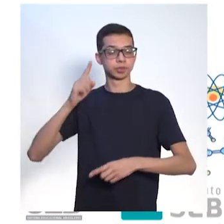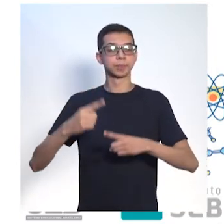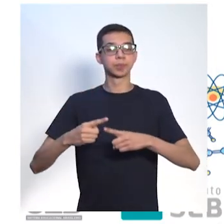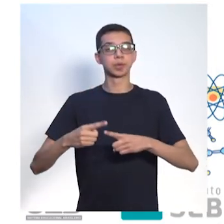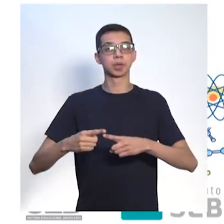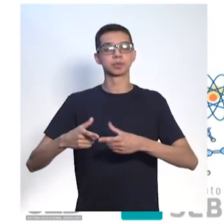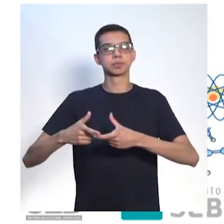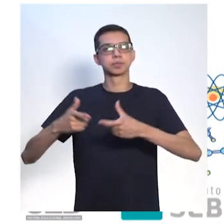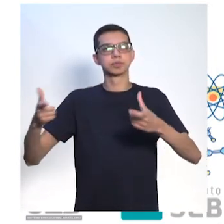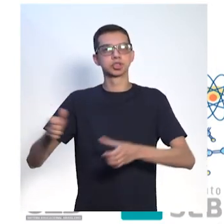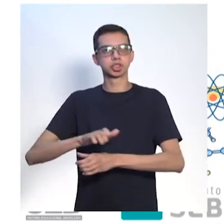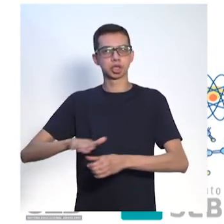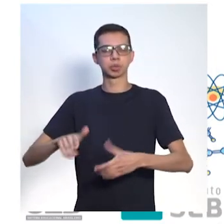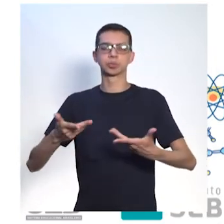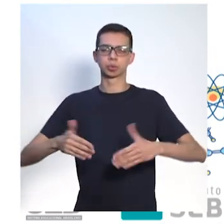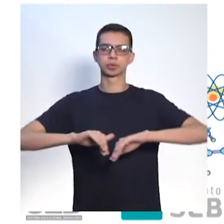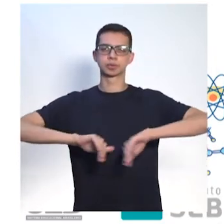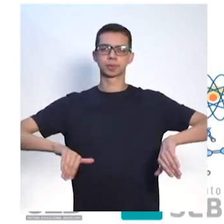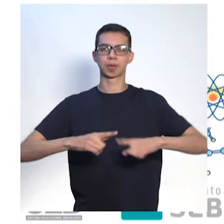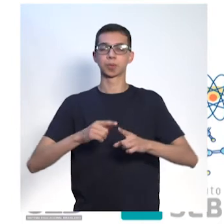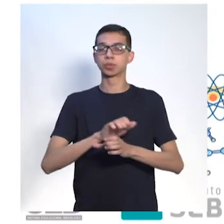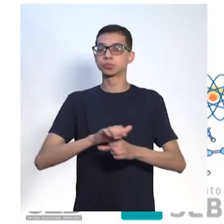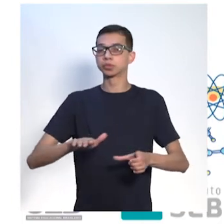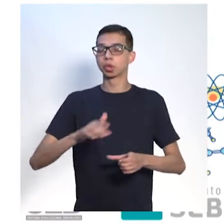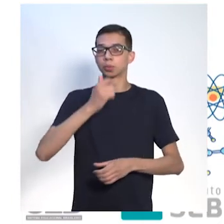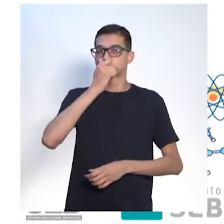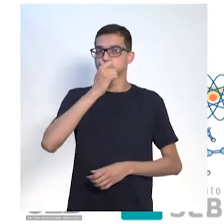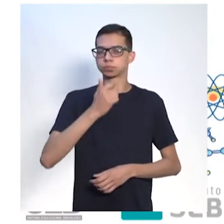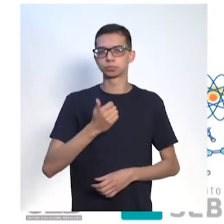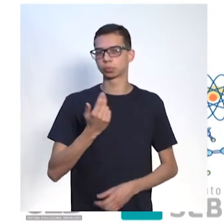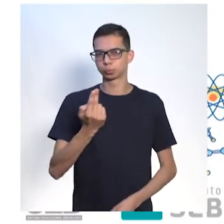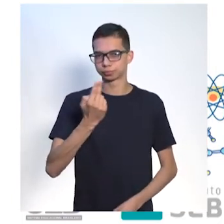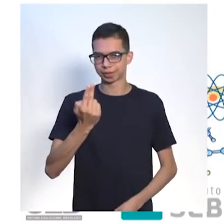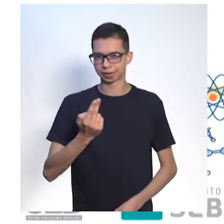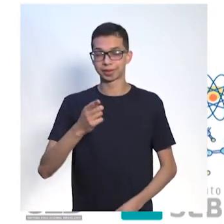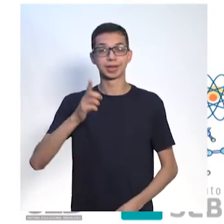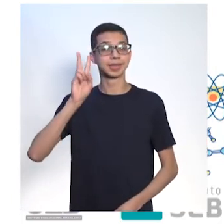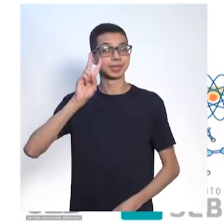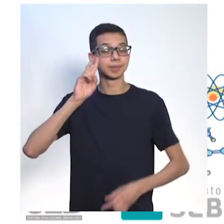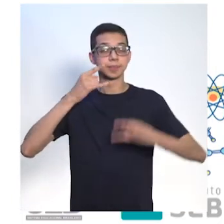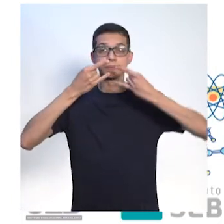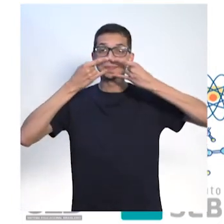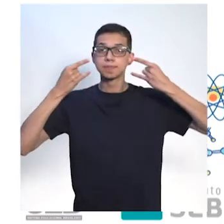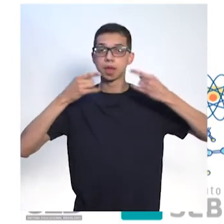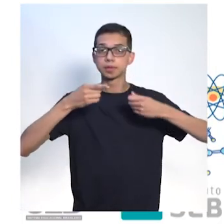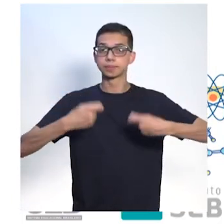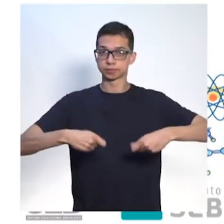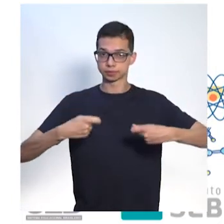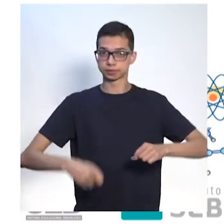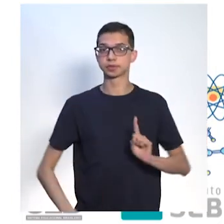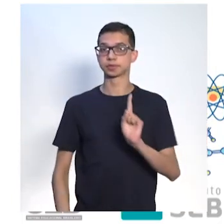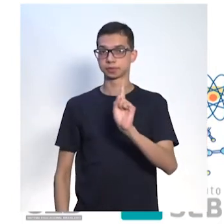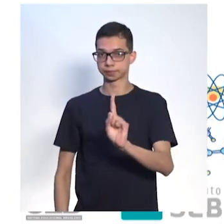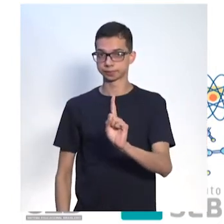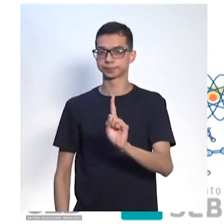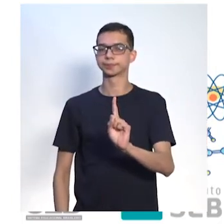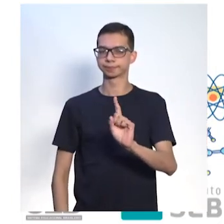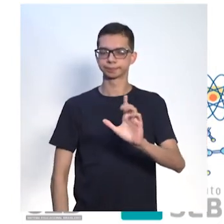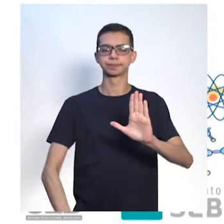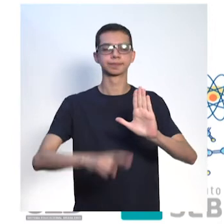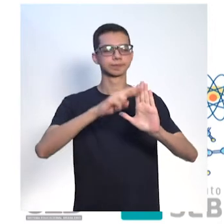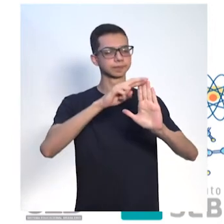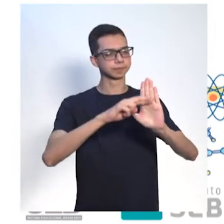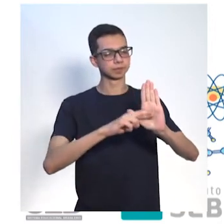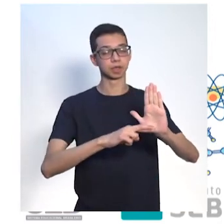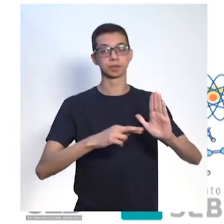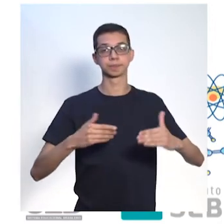para ter pouca gente, para não ter aglomeração, para você lembrar que você tem que ir de máscara, ou seja, todos aqueles critérios de